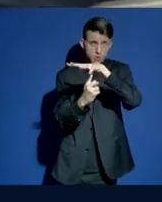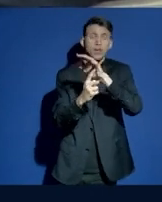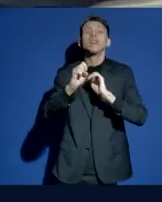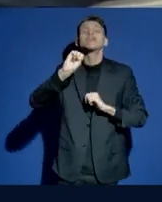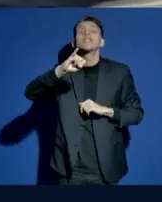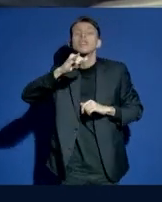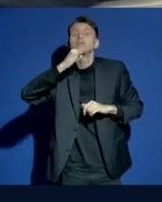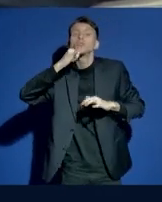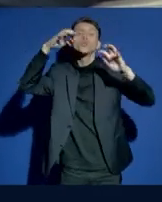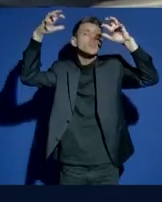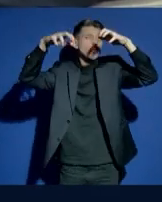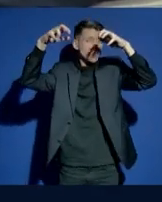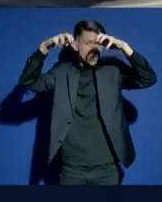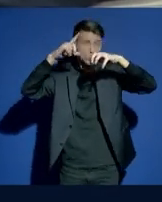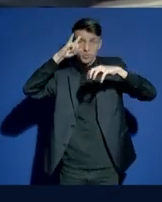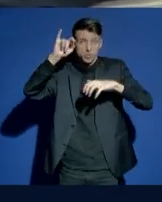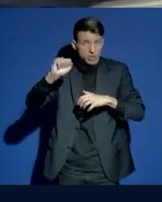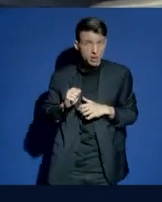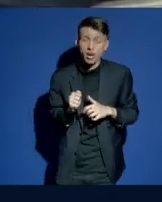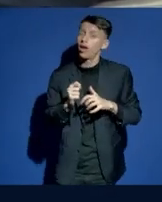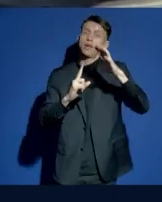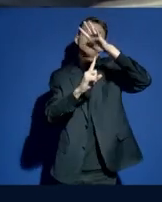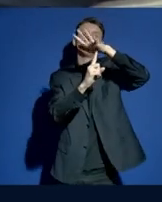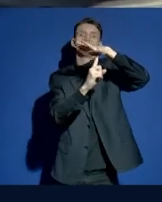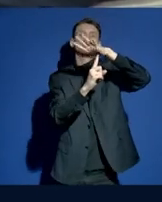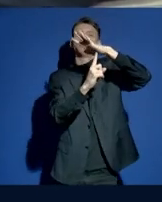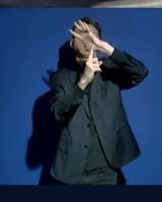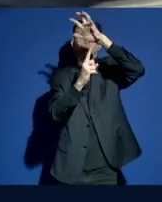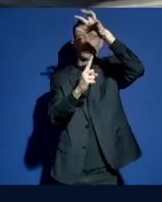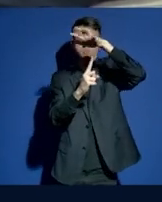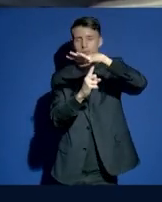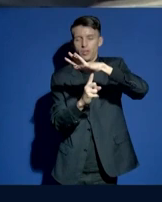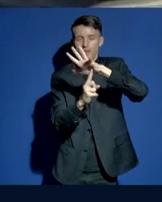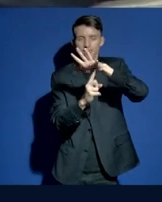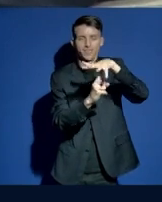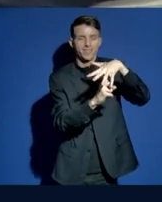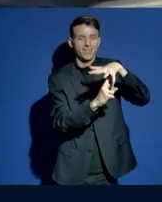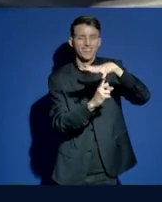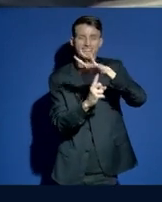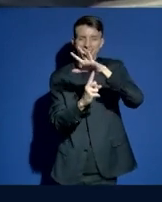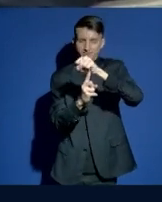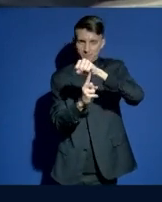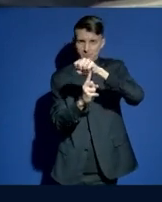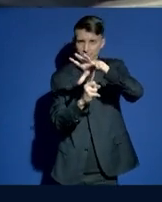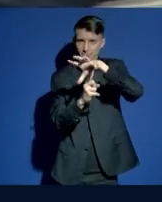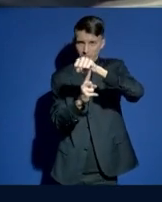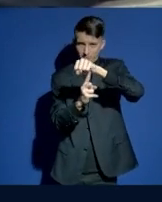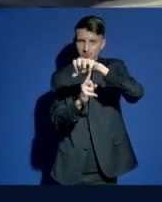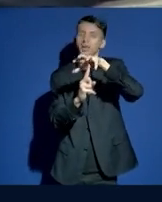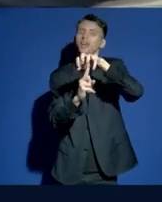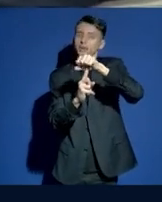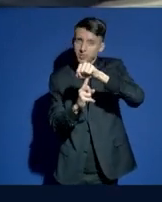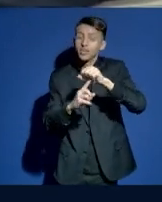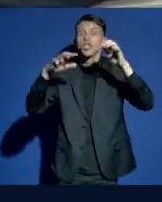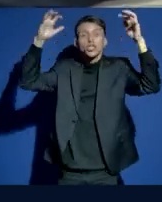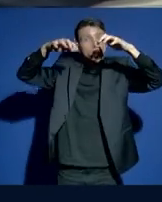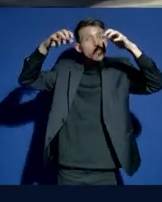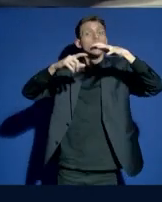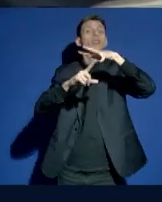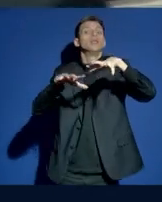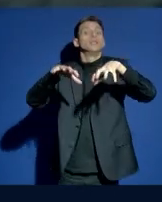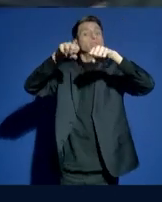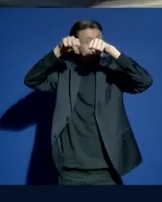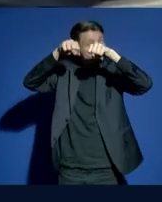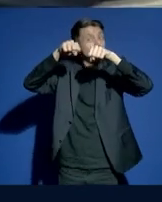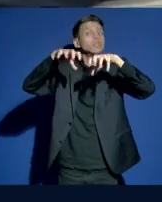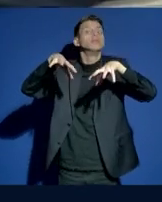chover na região ele desliga para Espera a Chuva Passar faz os cálculos ele tem um algoritmo